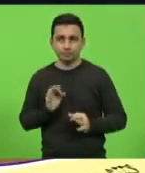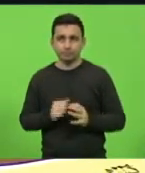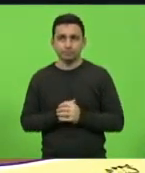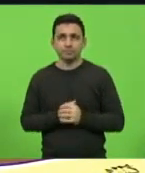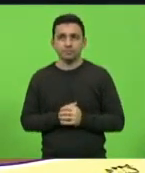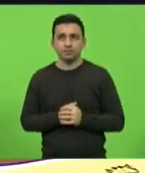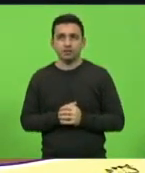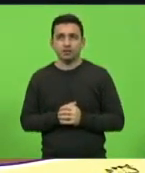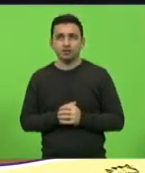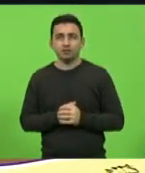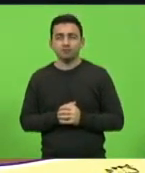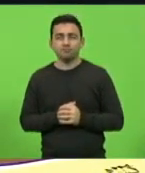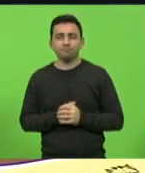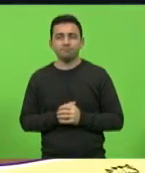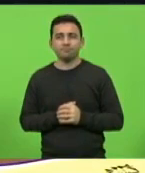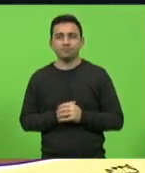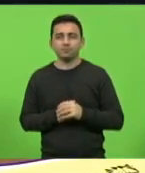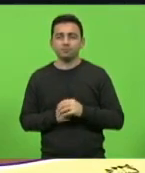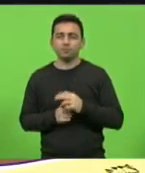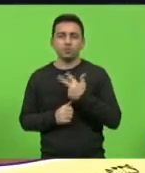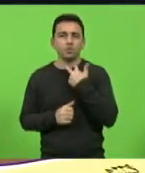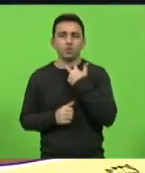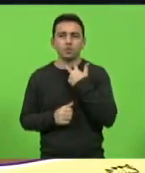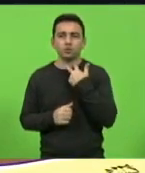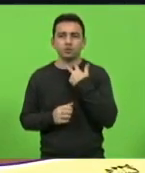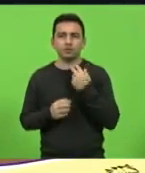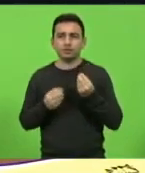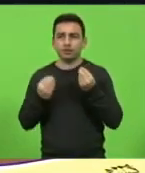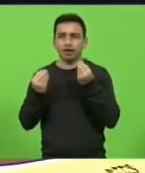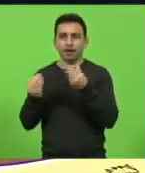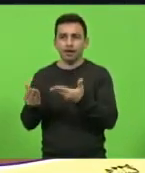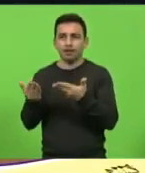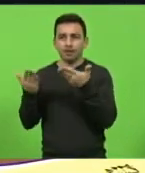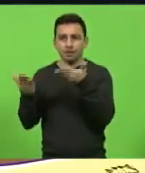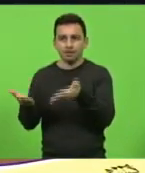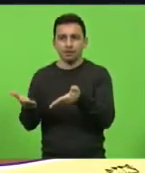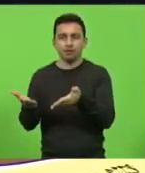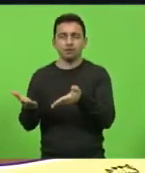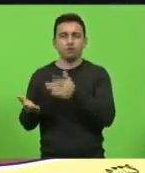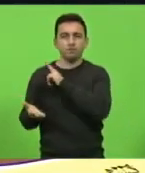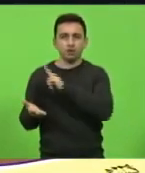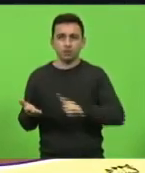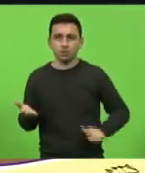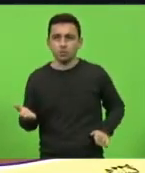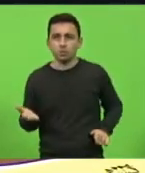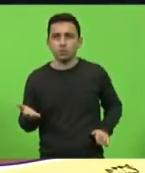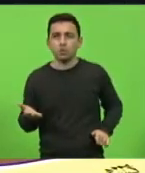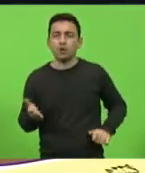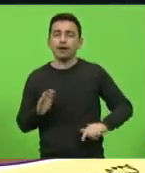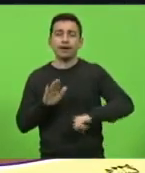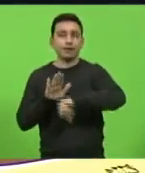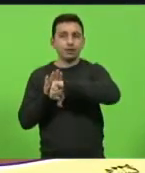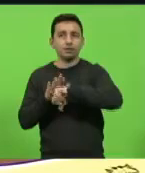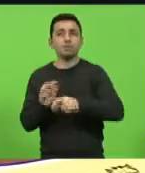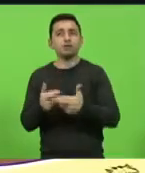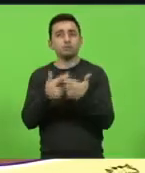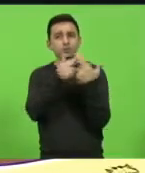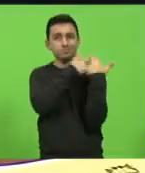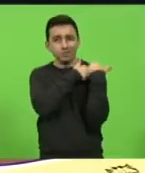é crível querer atribuir ao governador do Estado crime de